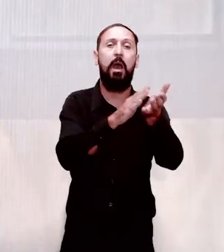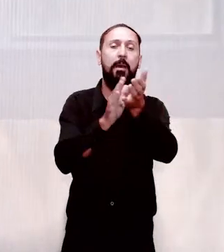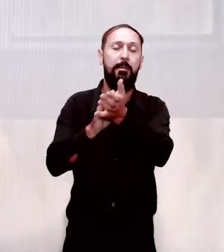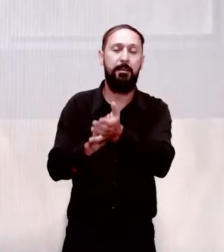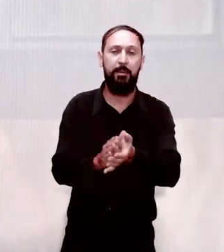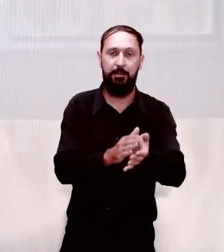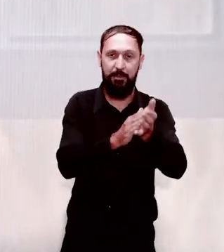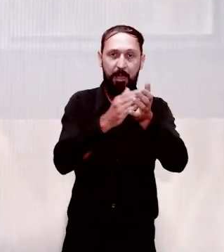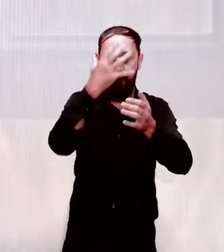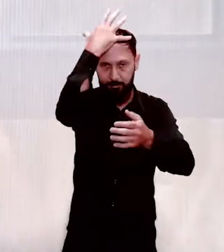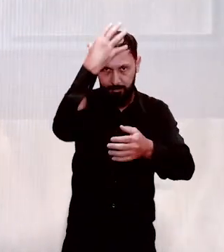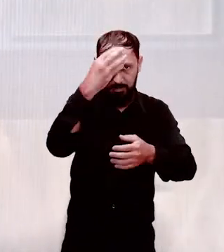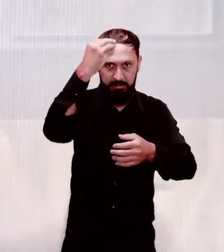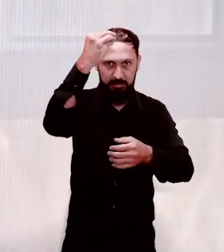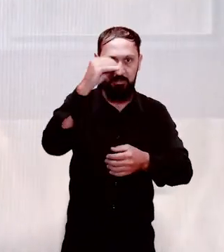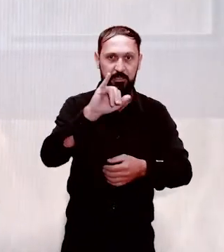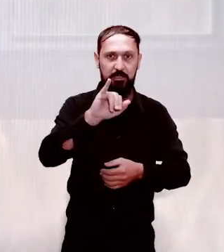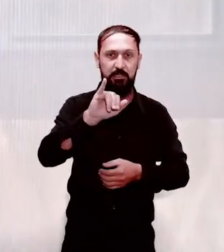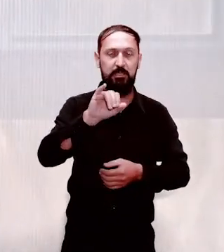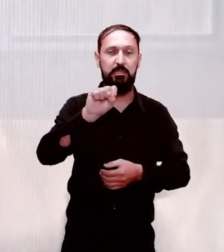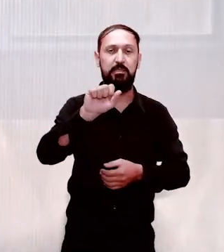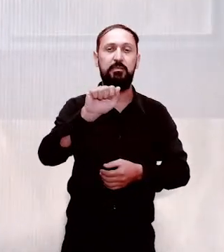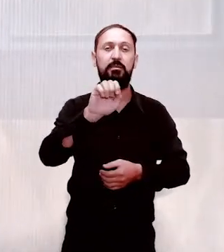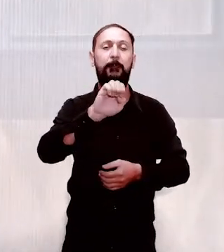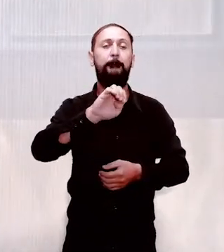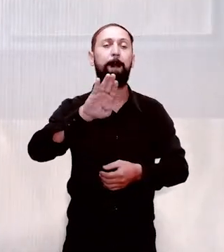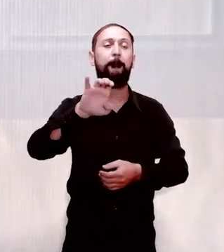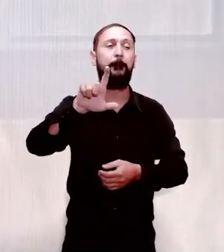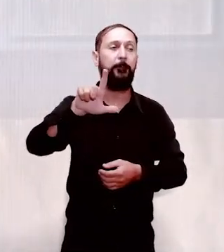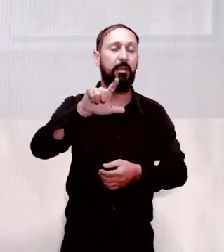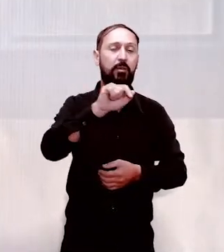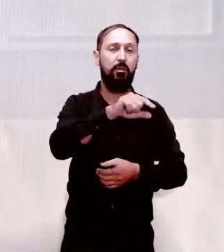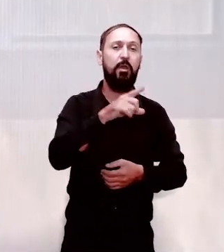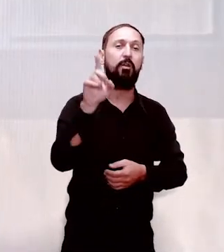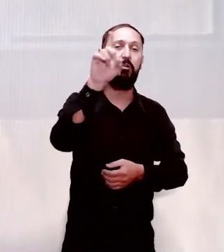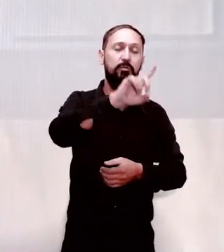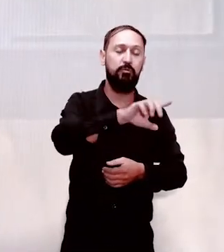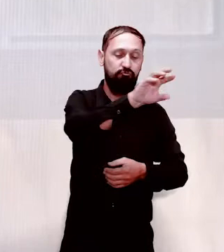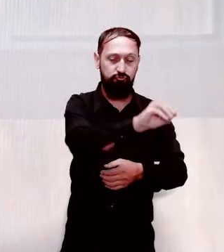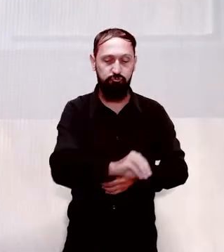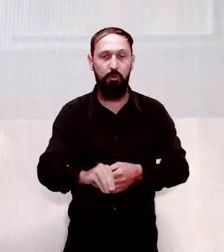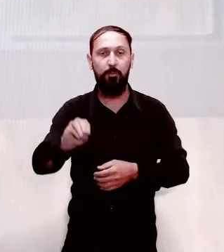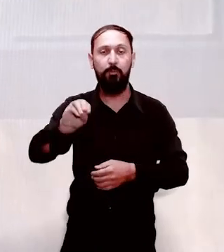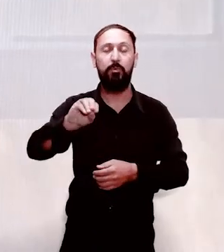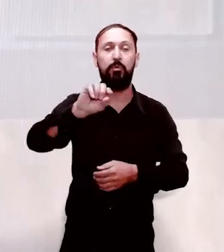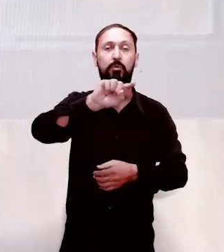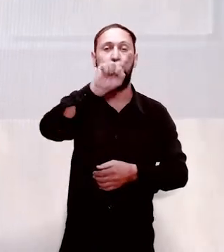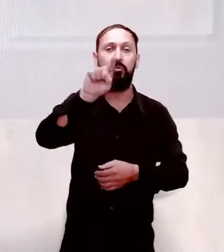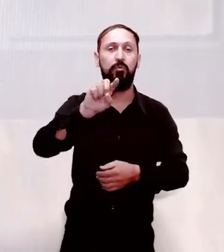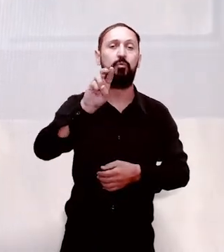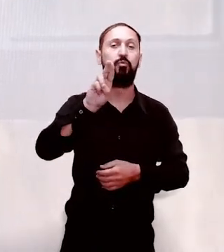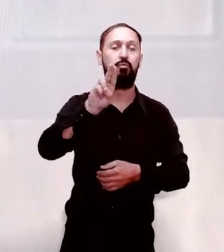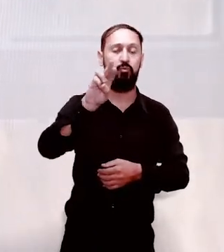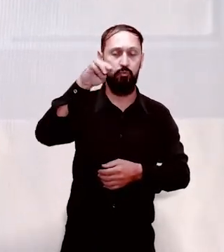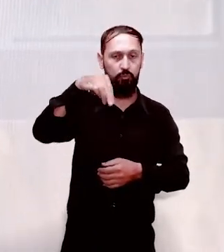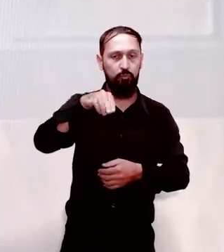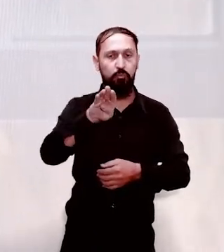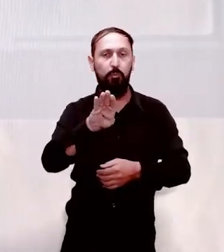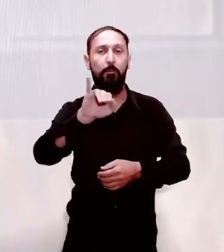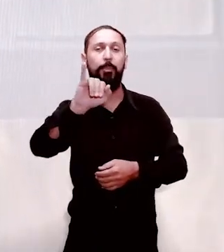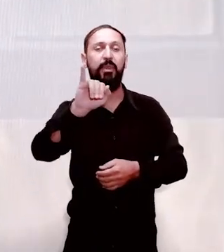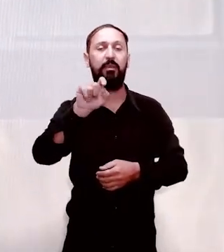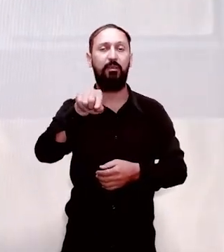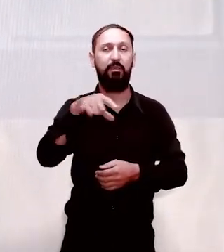Isabel, elogiada no 13 de maio, esse deslocamento vem para a história do Zumbi dos Palmares, que é o que